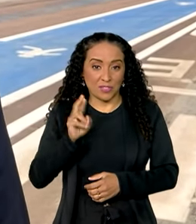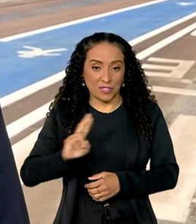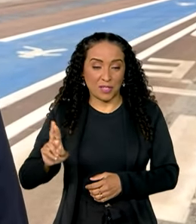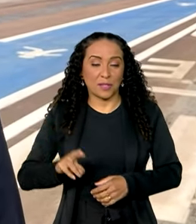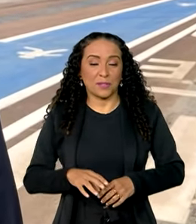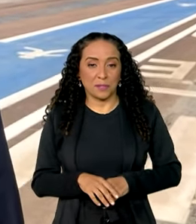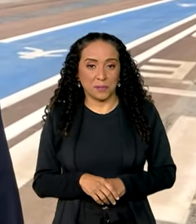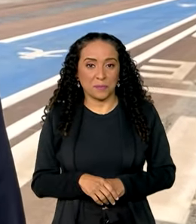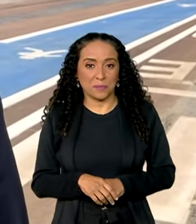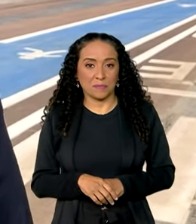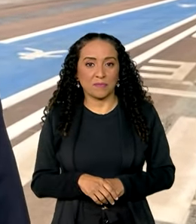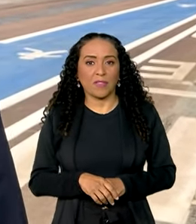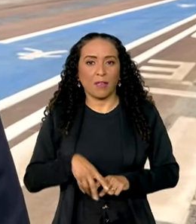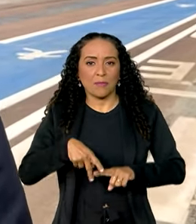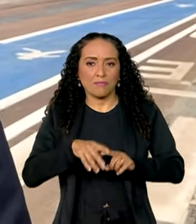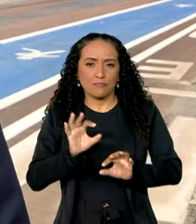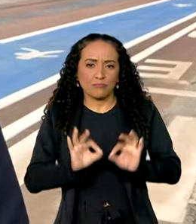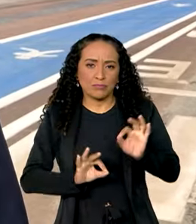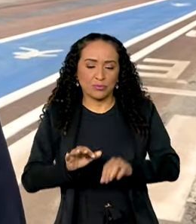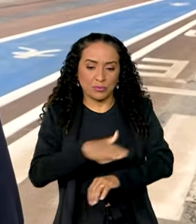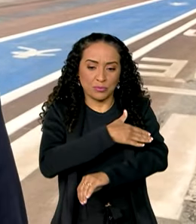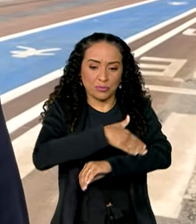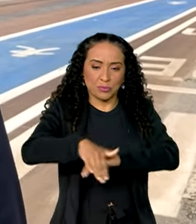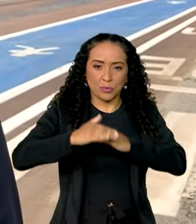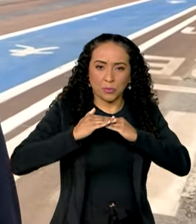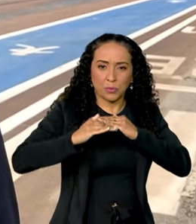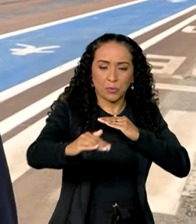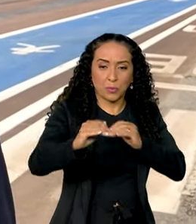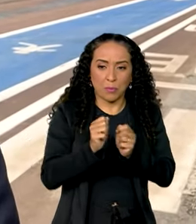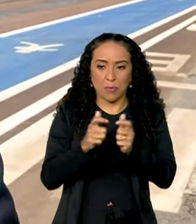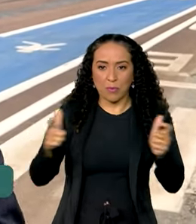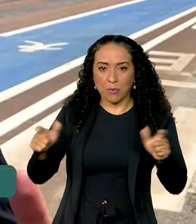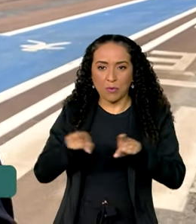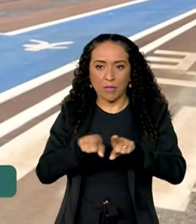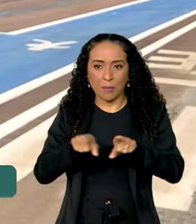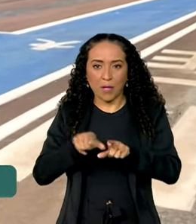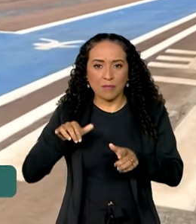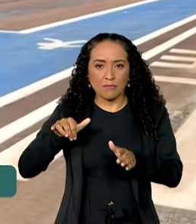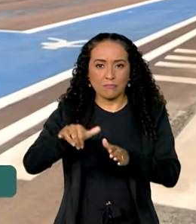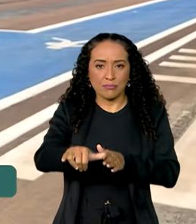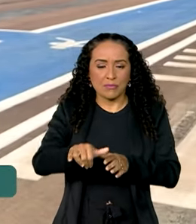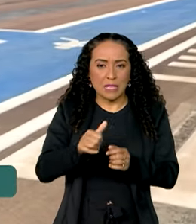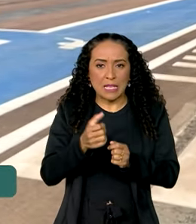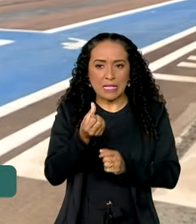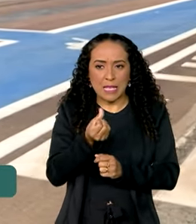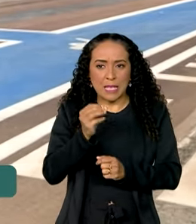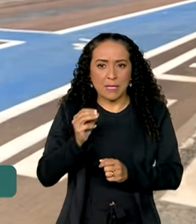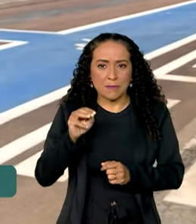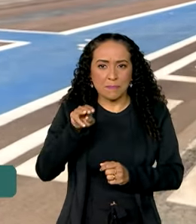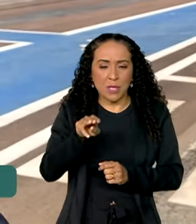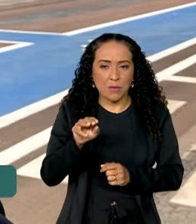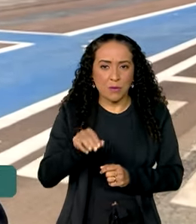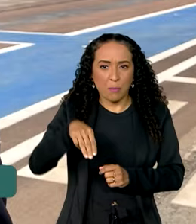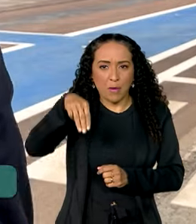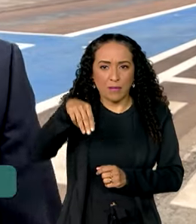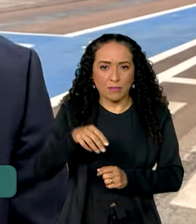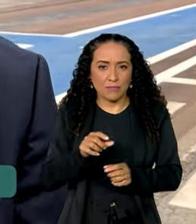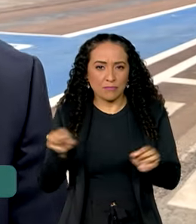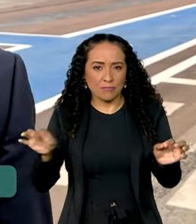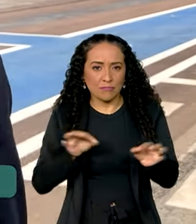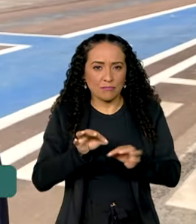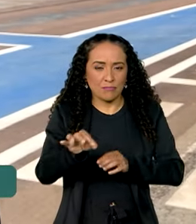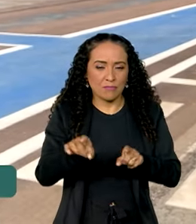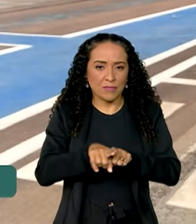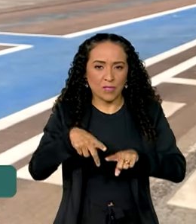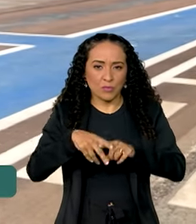deais requalificação da pista ampliação do terminal para 6.000 M qu requalificação e